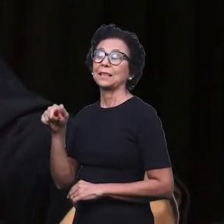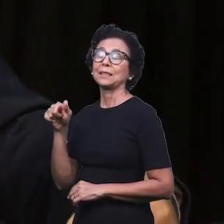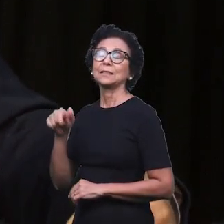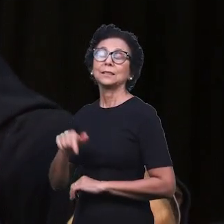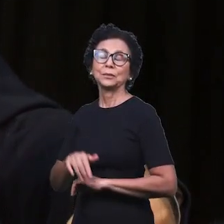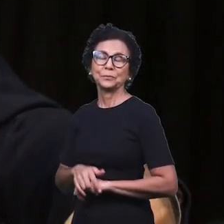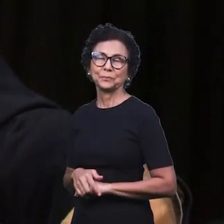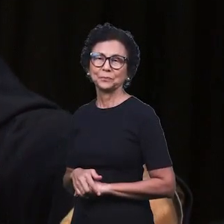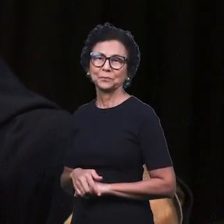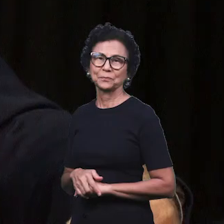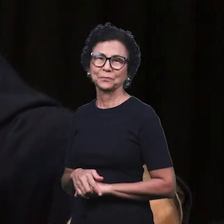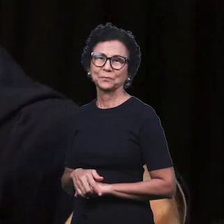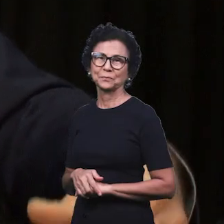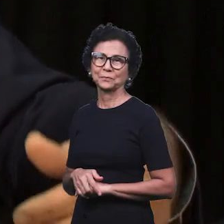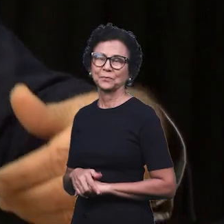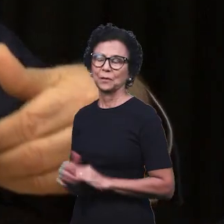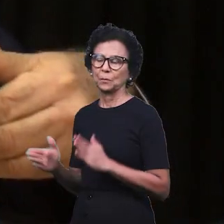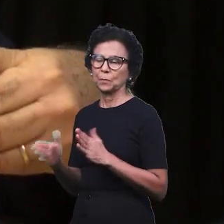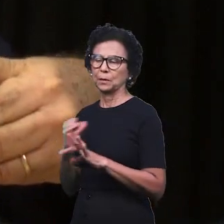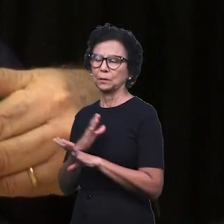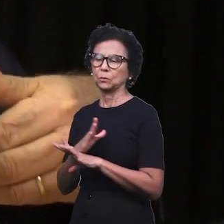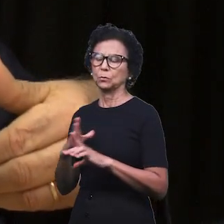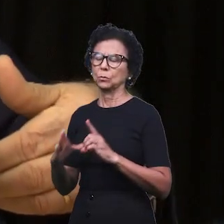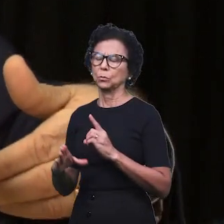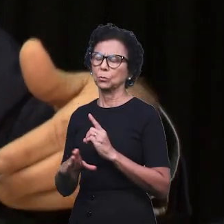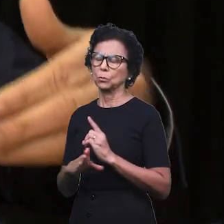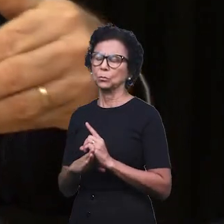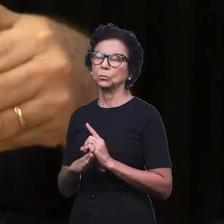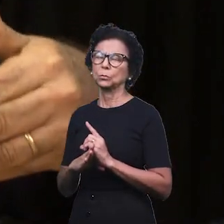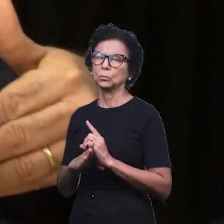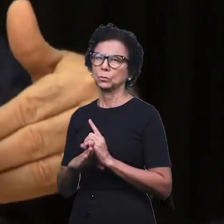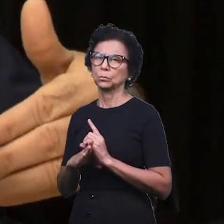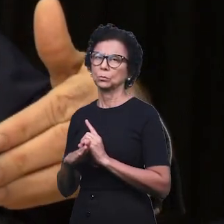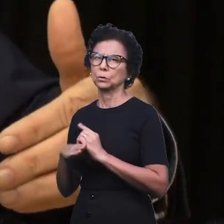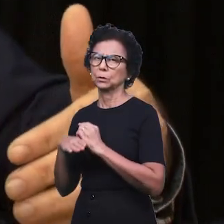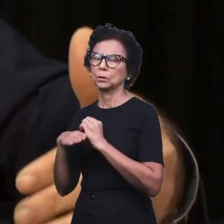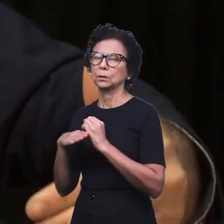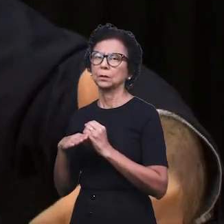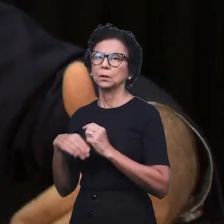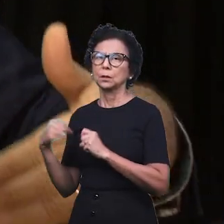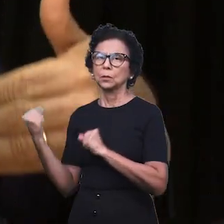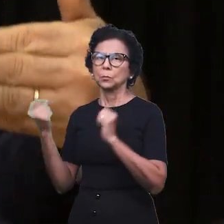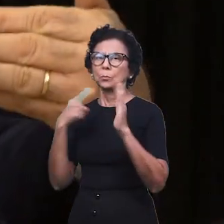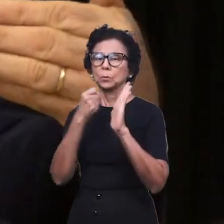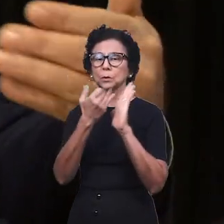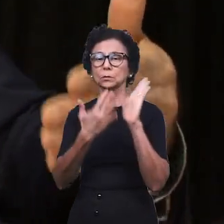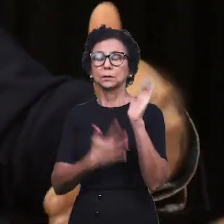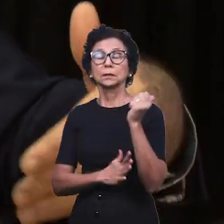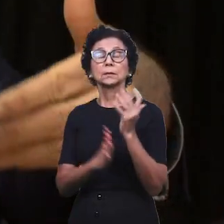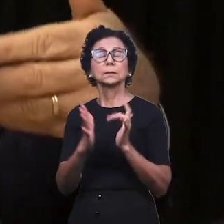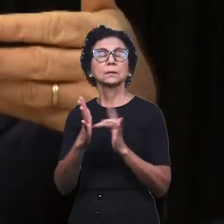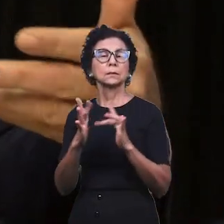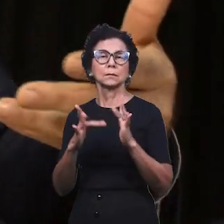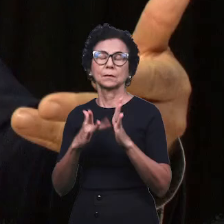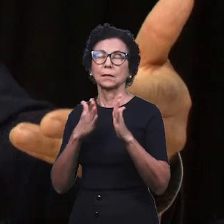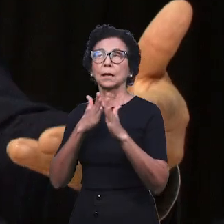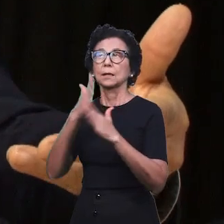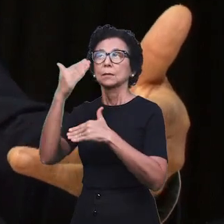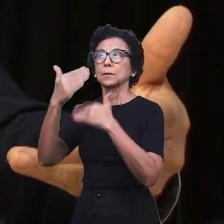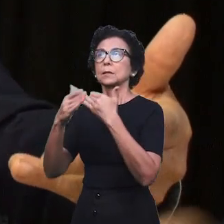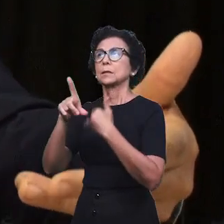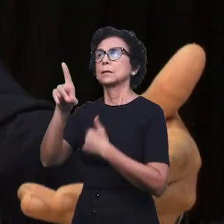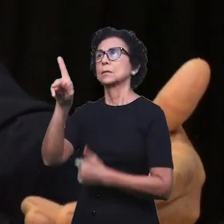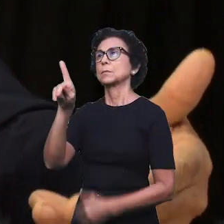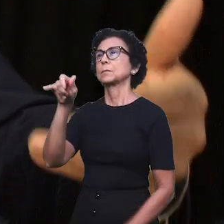no culto, ali você, pelo sangue de Jesus, em nome de Jesus, você vai ao santuário, você vai à presença de